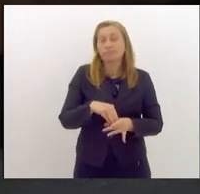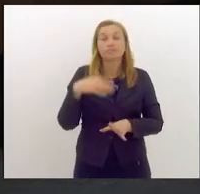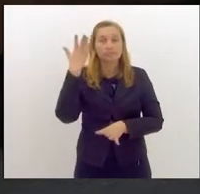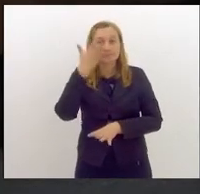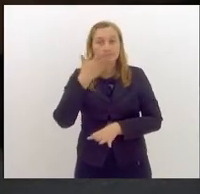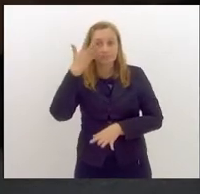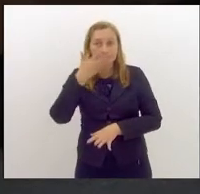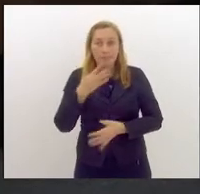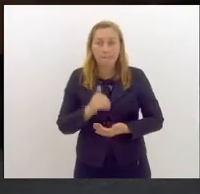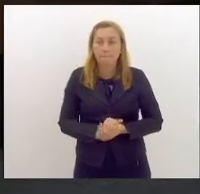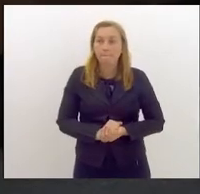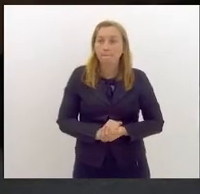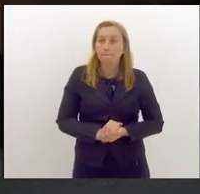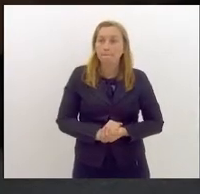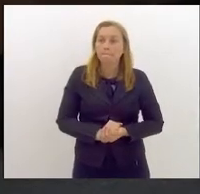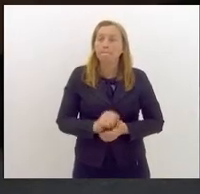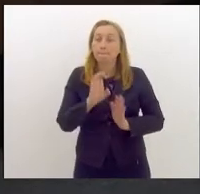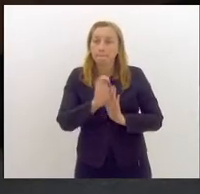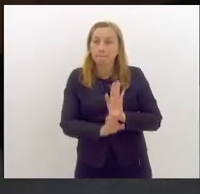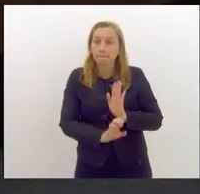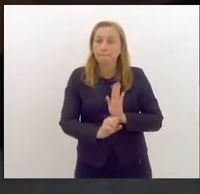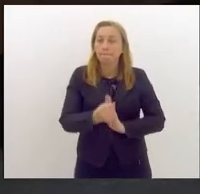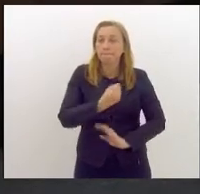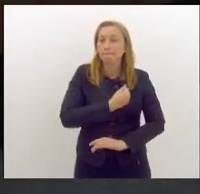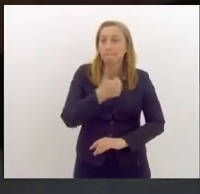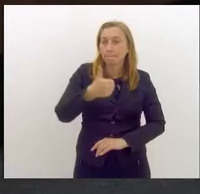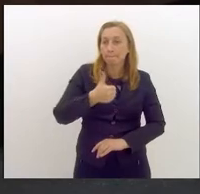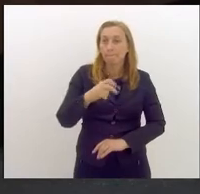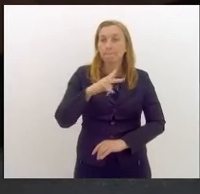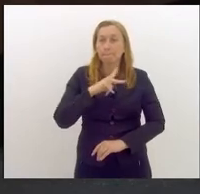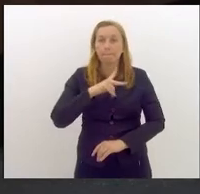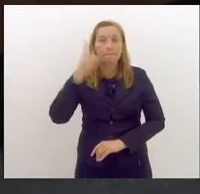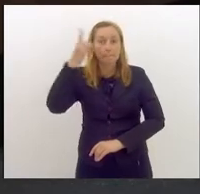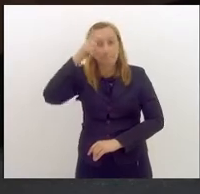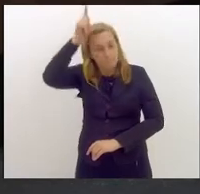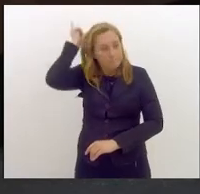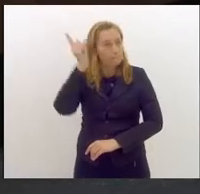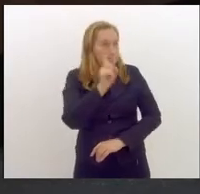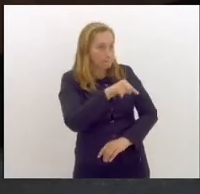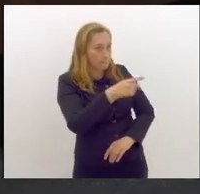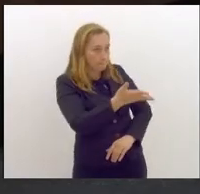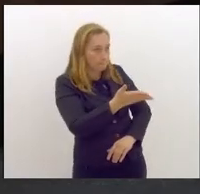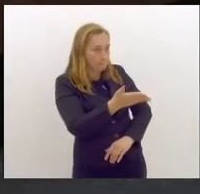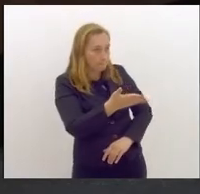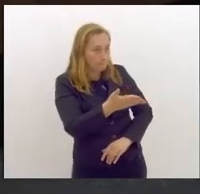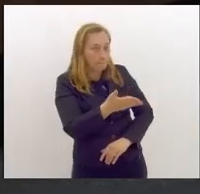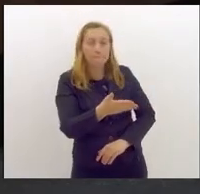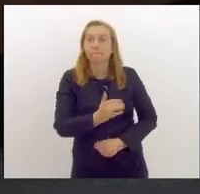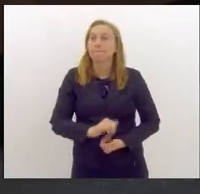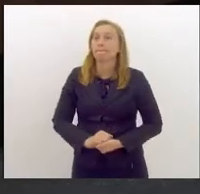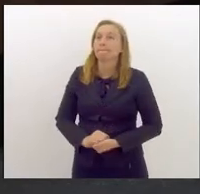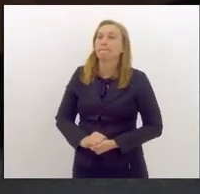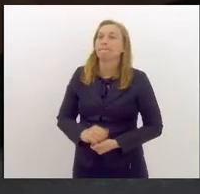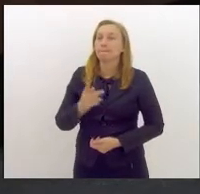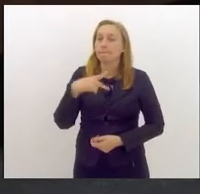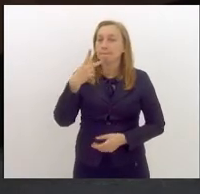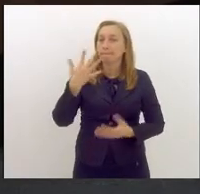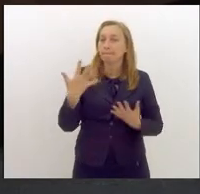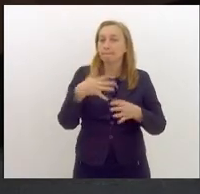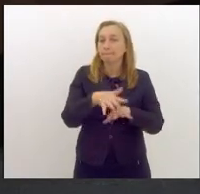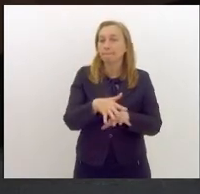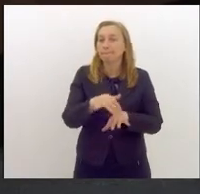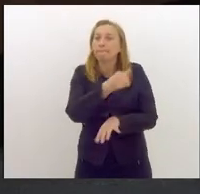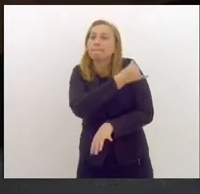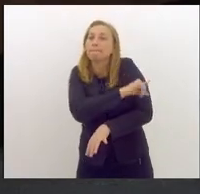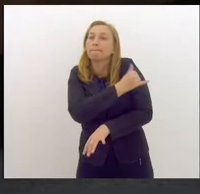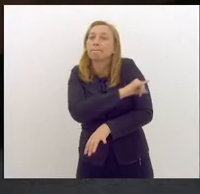mensagem no caso a emenda número um do próprio Luiz Paulo não é isso Luís Paulo que fala da inclusão do Rio